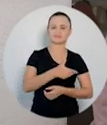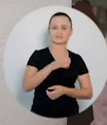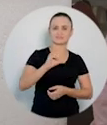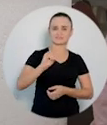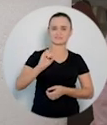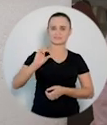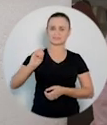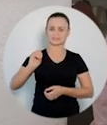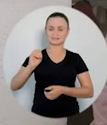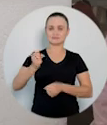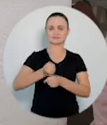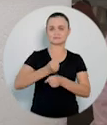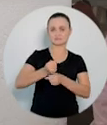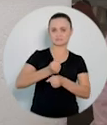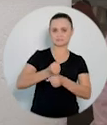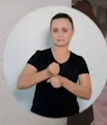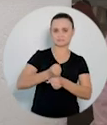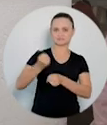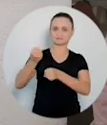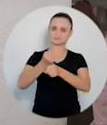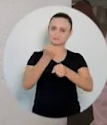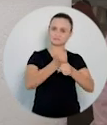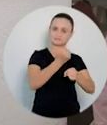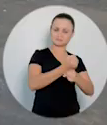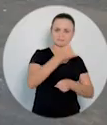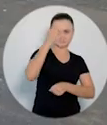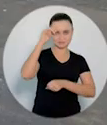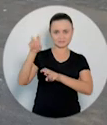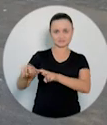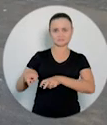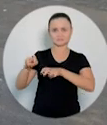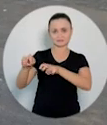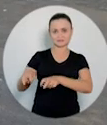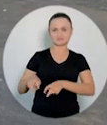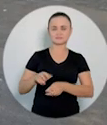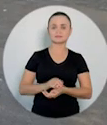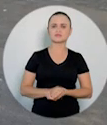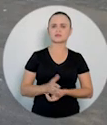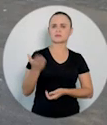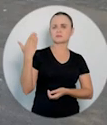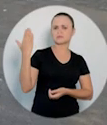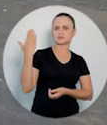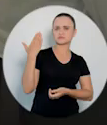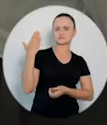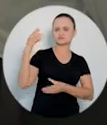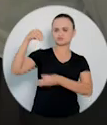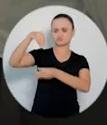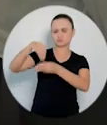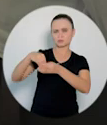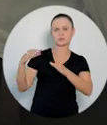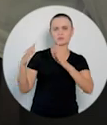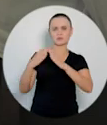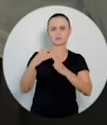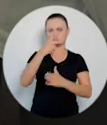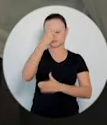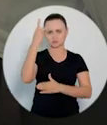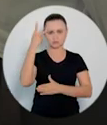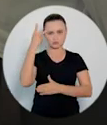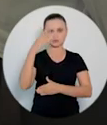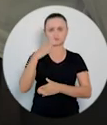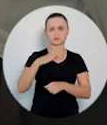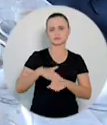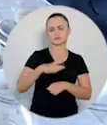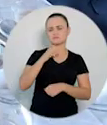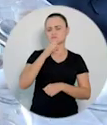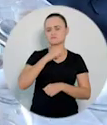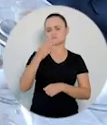ao centenário da construção da Fazenda Santa Catarina. No casarão, viviam os antepassados de Santa Cruz.